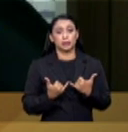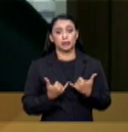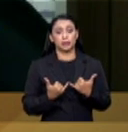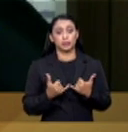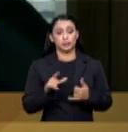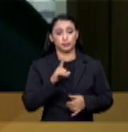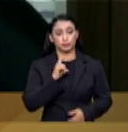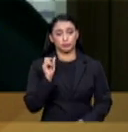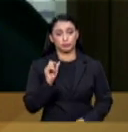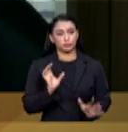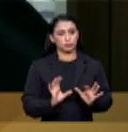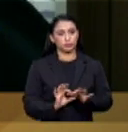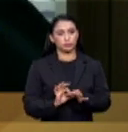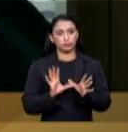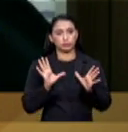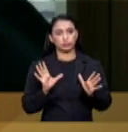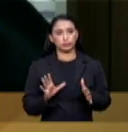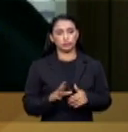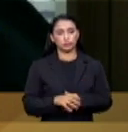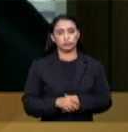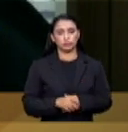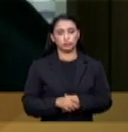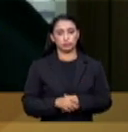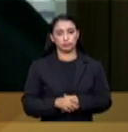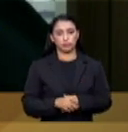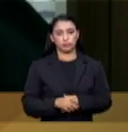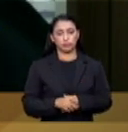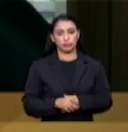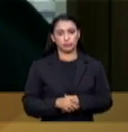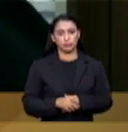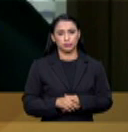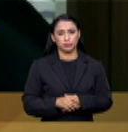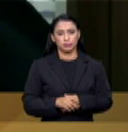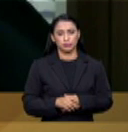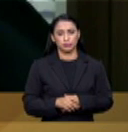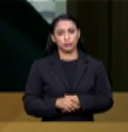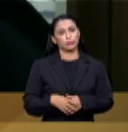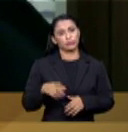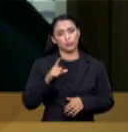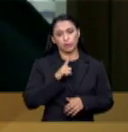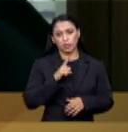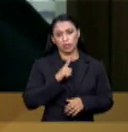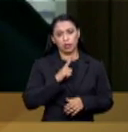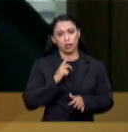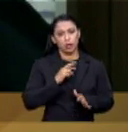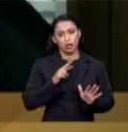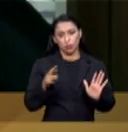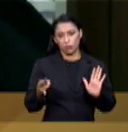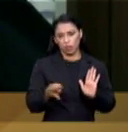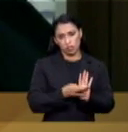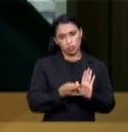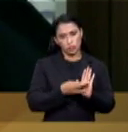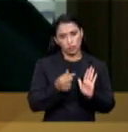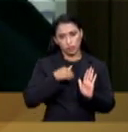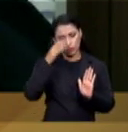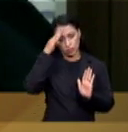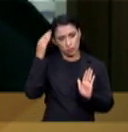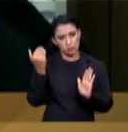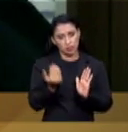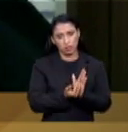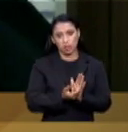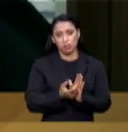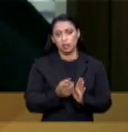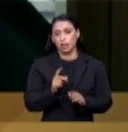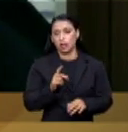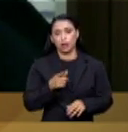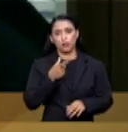já liberado, e era por isso só que eu anteciparia, né? Mas eu sigo a ordem regimental e não anteciparia,